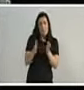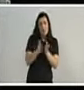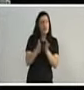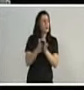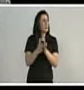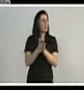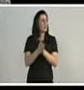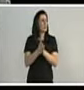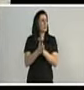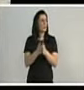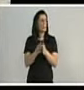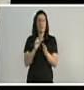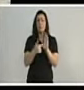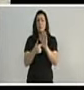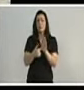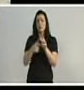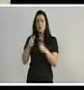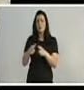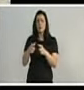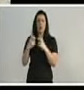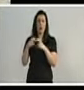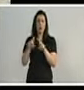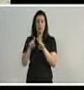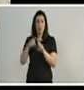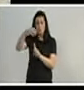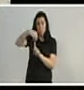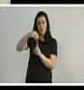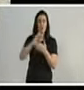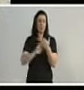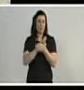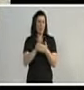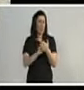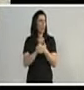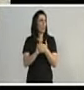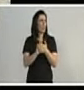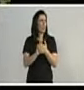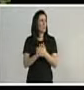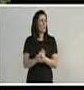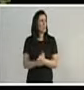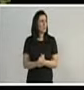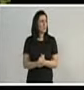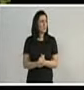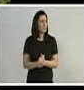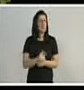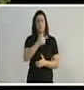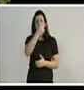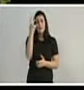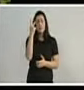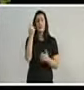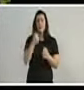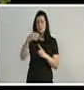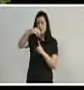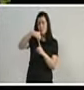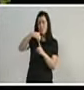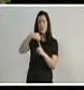demarcando a parada de ônibus na rua da comunidade no loteamento dona edith todo sentido bairro centro para as pessoas poderem se abrigar um pouco